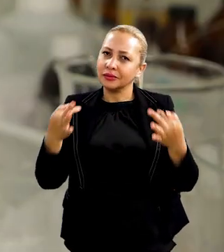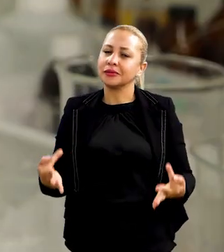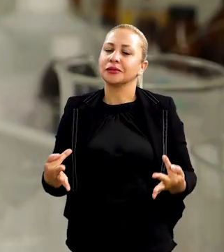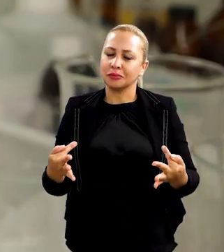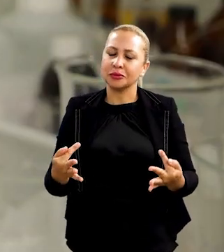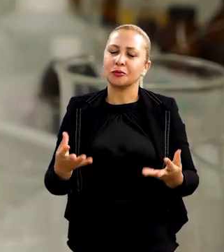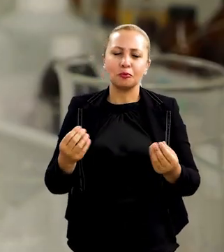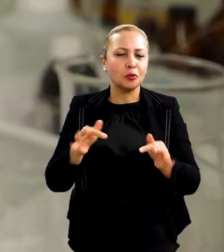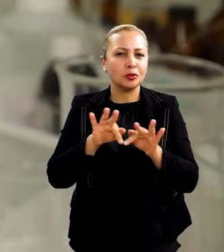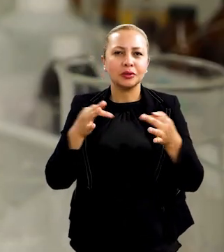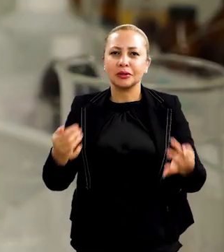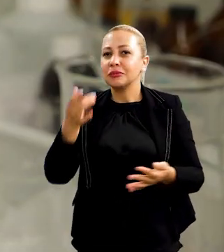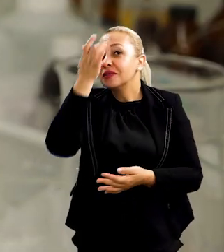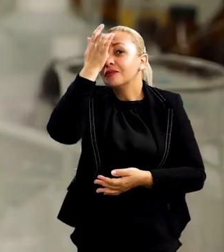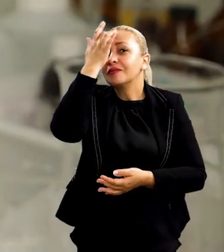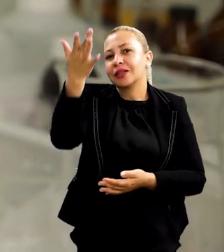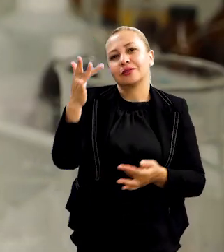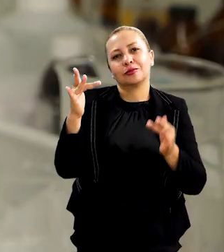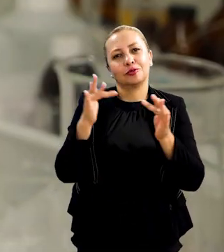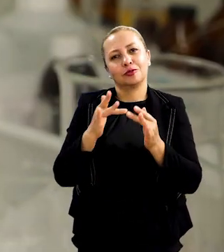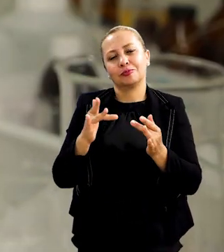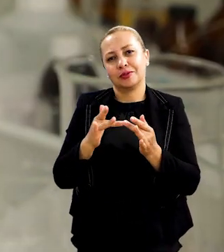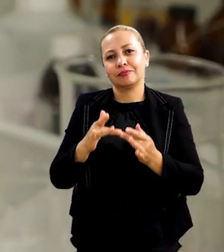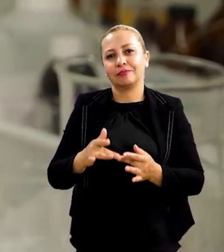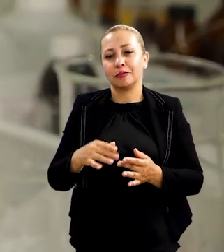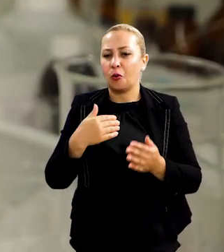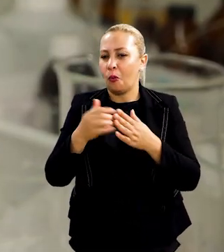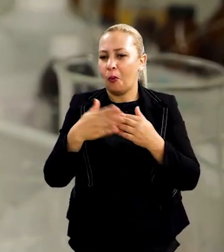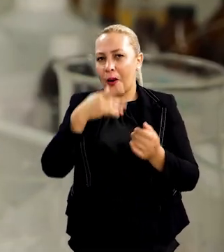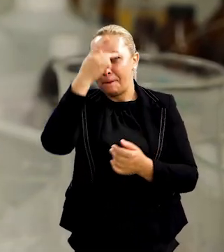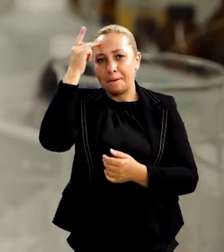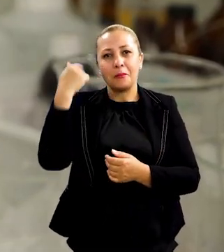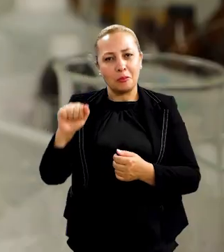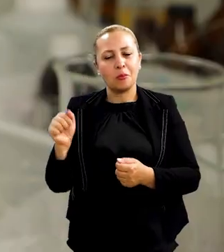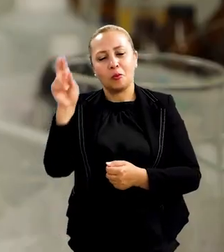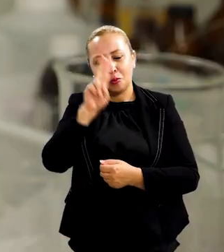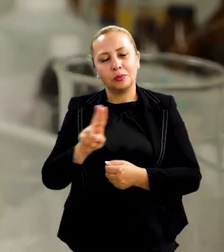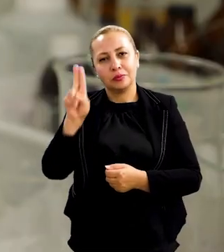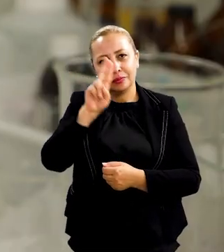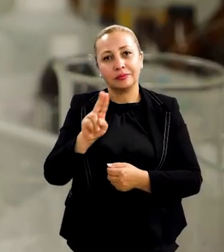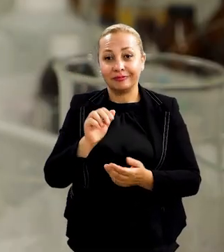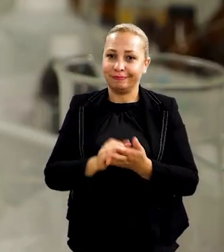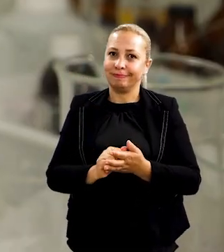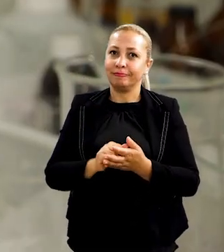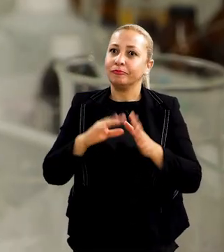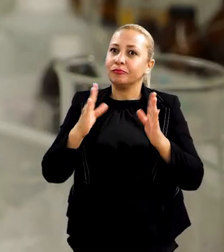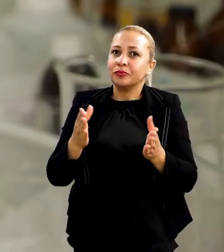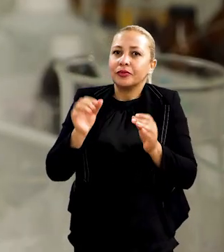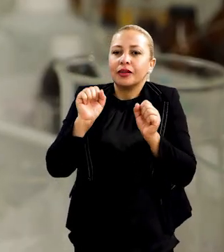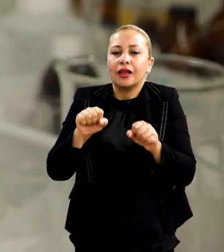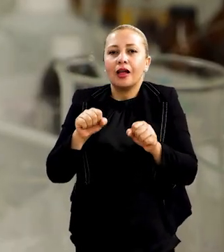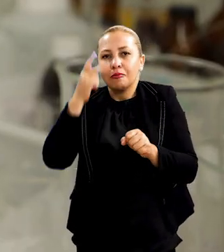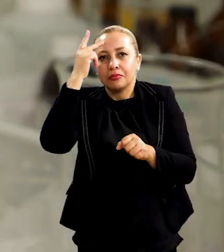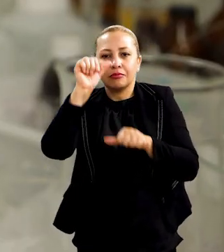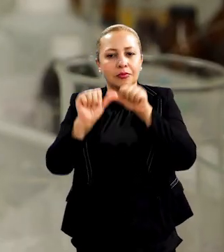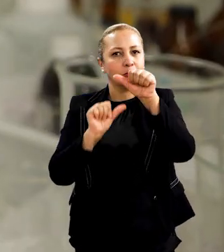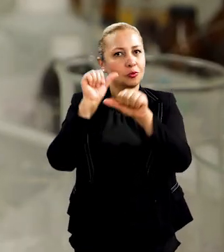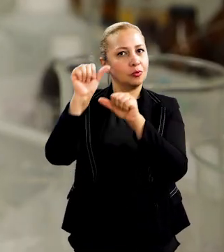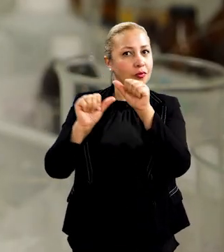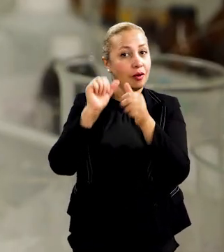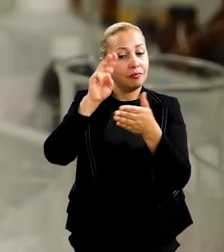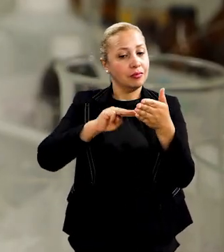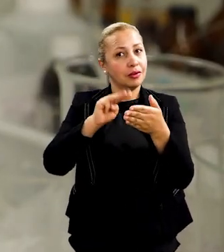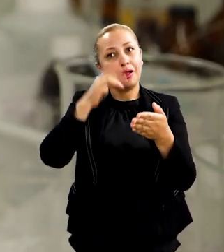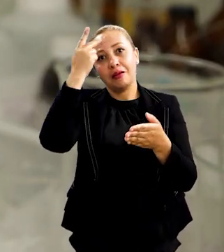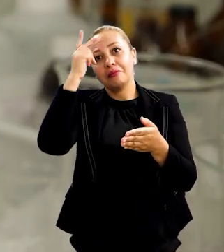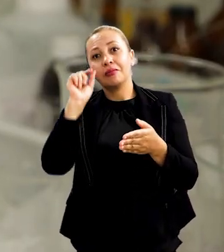simples e fácil de aplicar, né, qualquer pessoa. Então, o intuito, né, seria, antes mesmo de desenvolver o